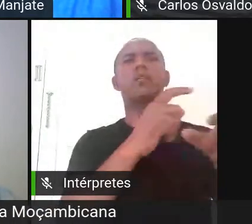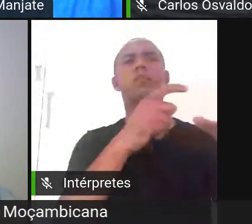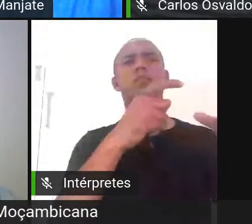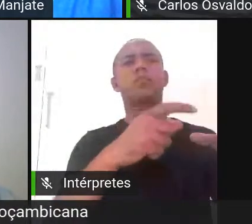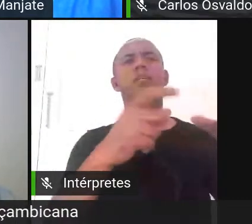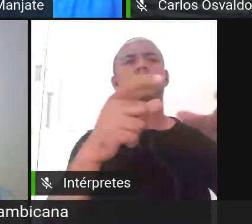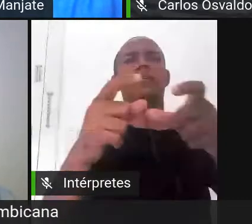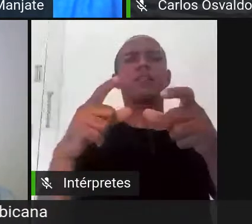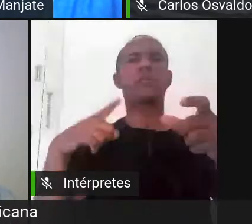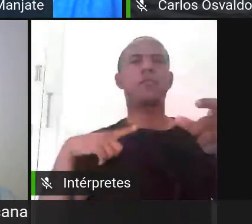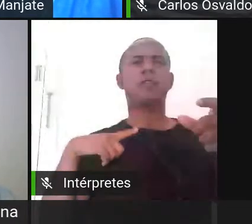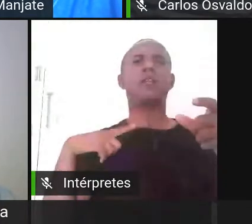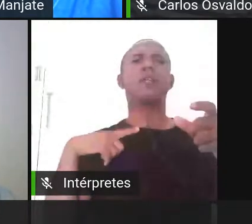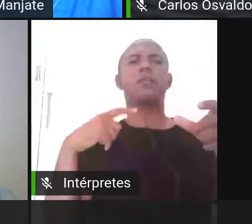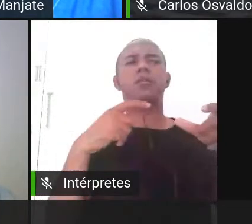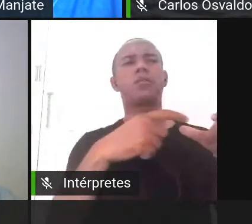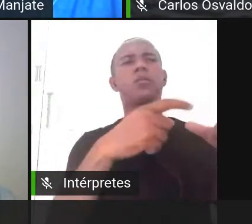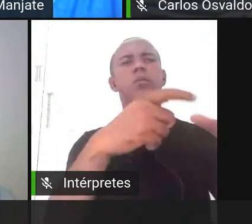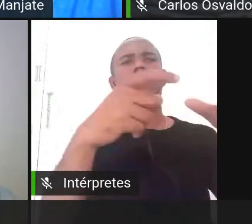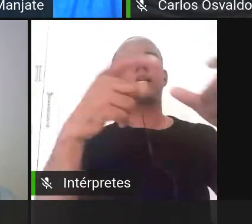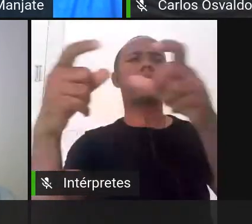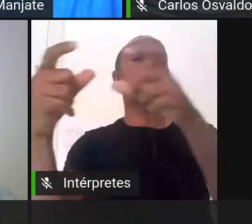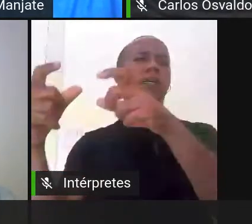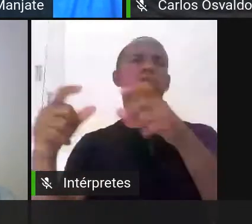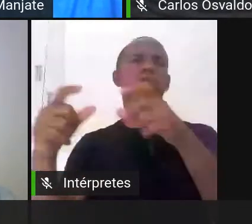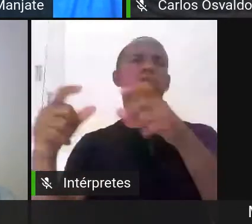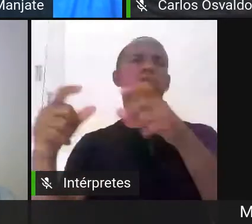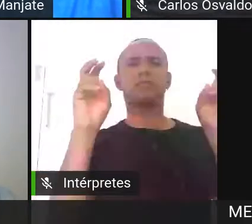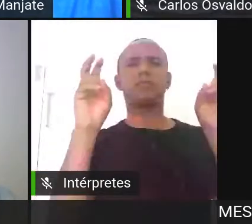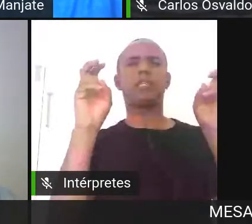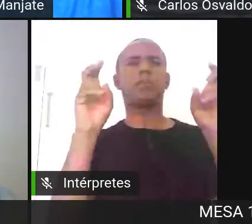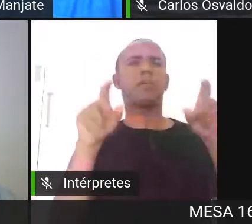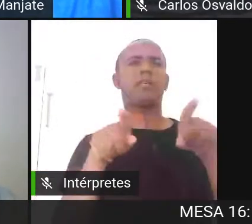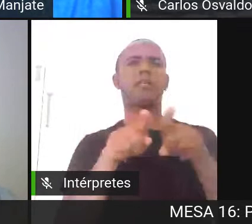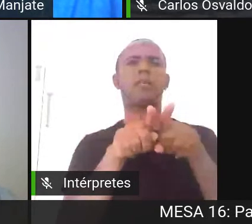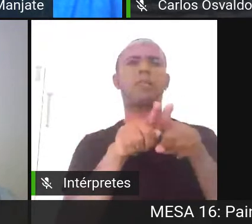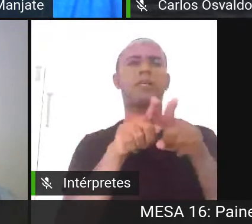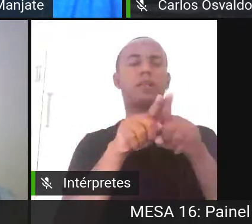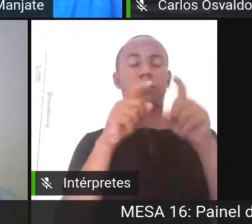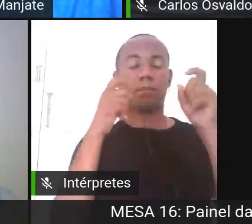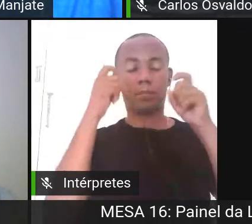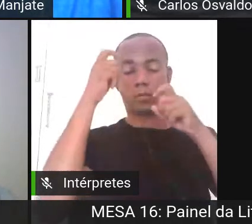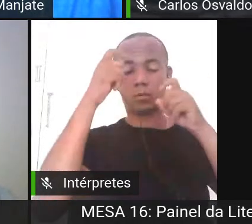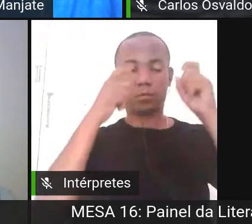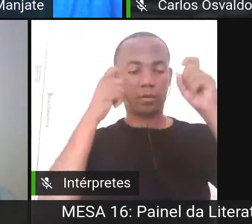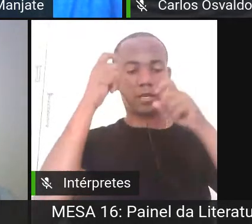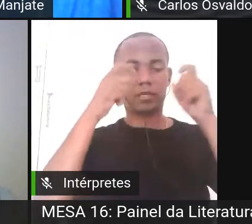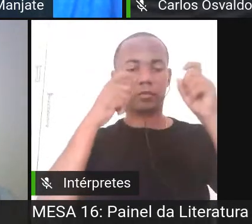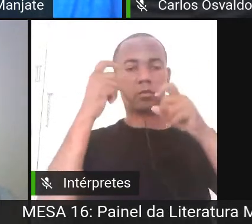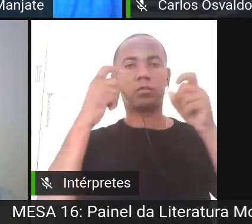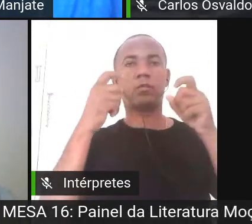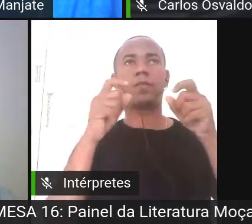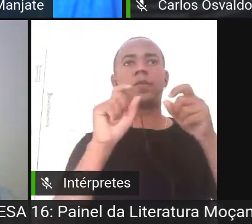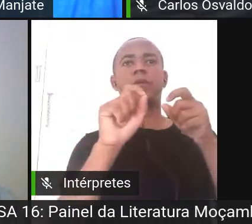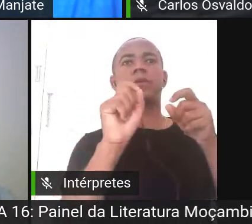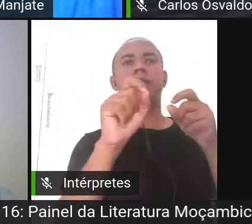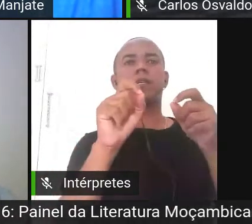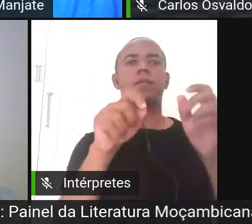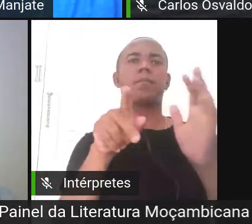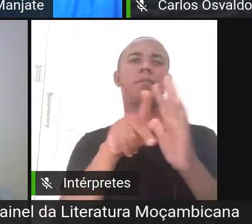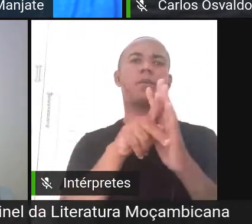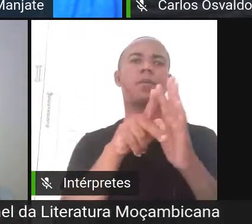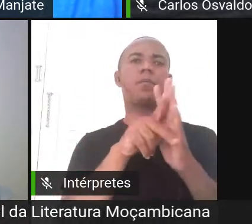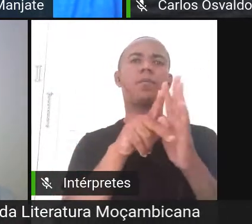vista temático. Estão mais preocupados em credenciar os seus textos de uma legibilidade universal,